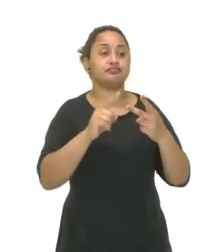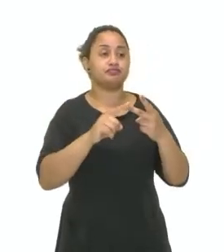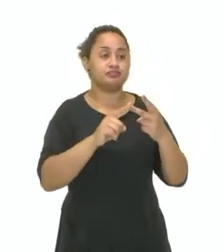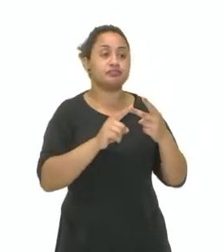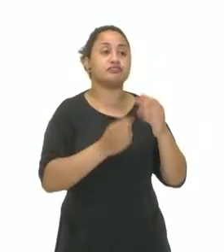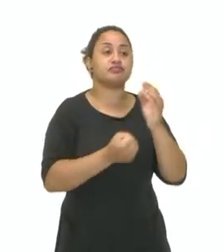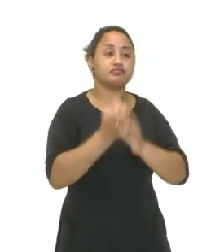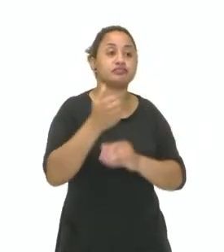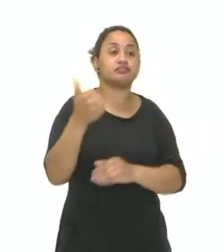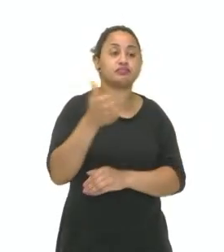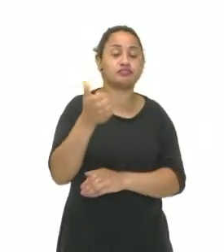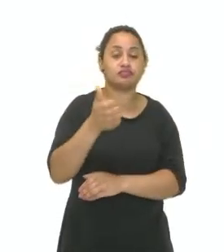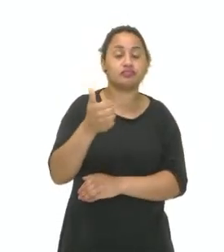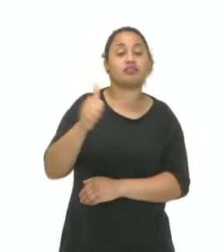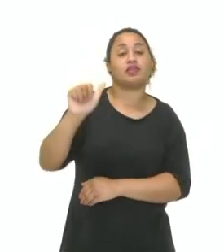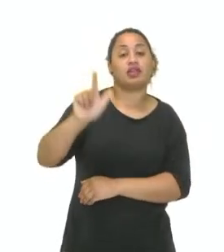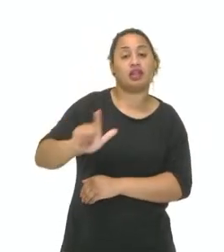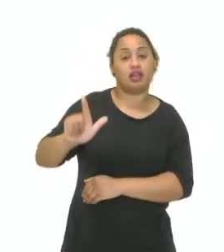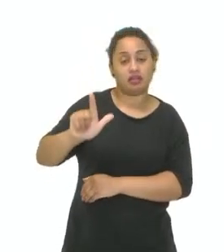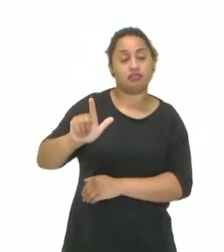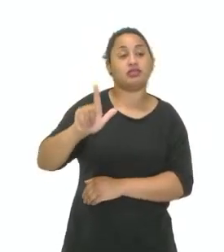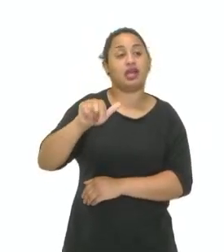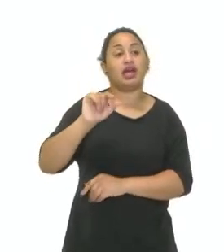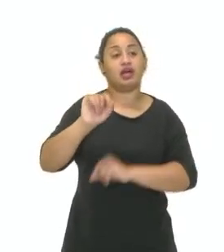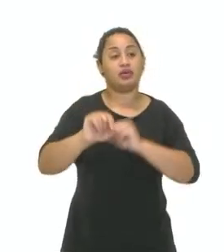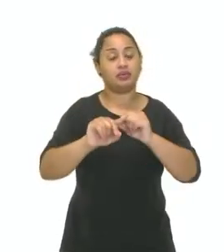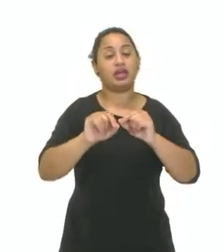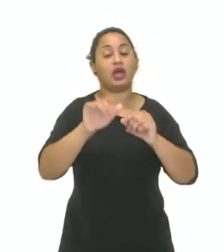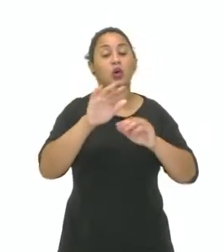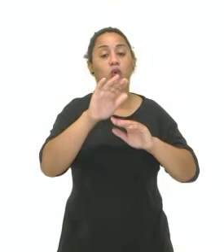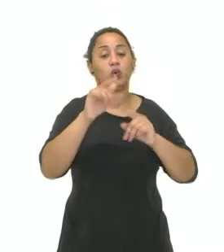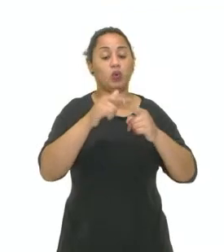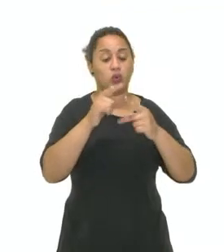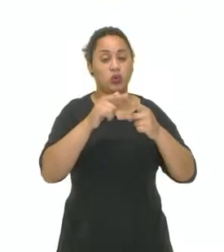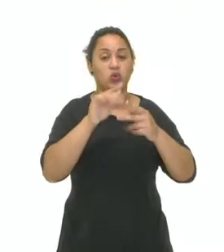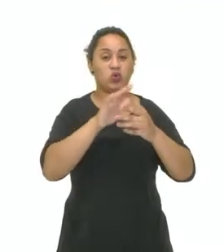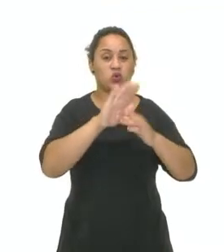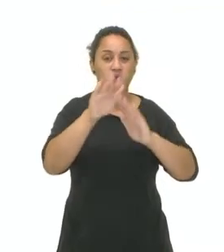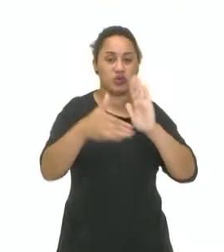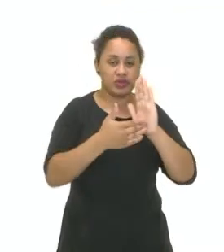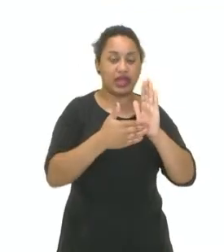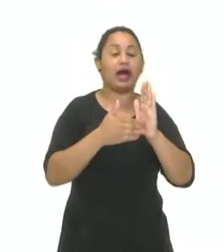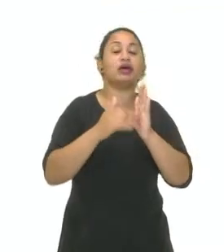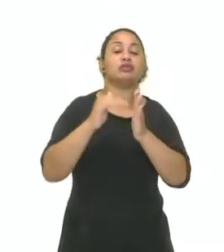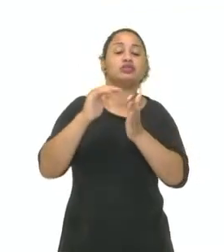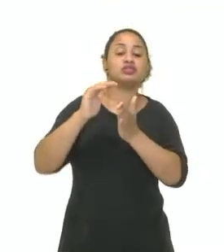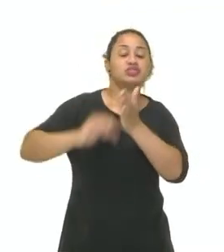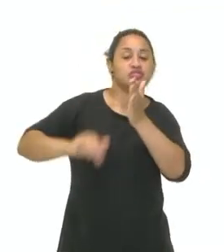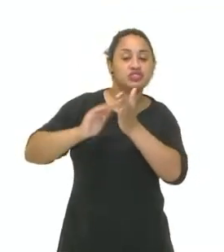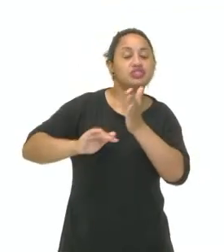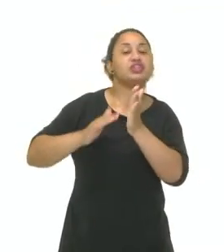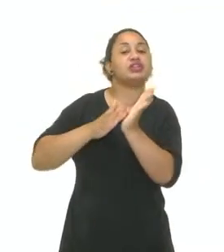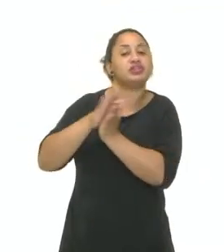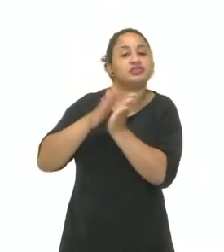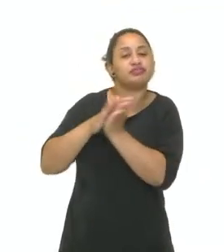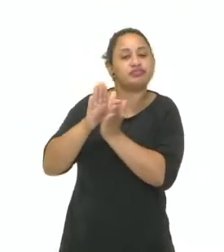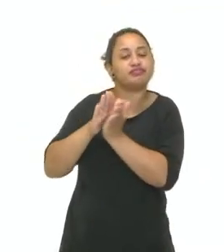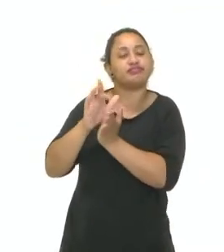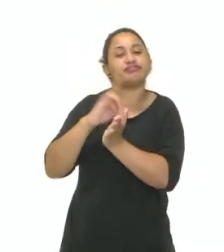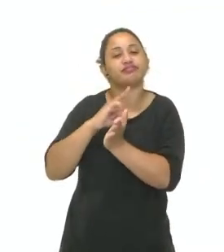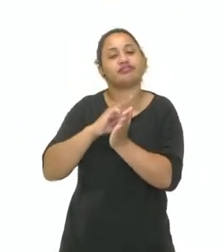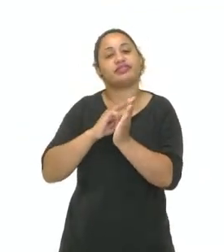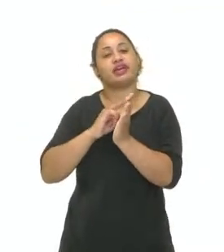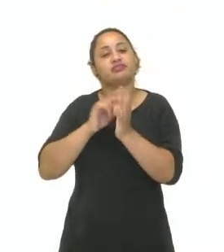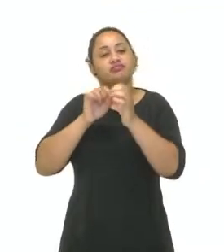líquida é a produtividade primária bruta, né, ou seja, o total menos os gastos energéticos ali com respiração.